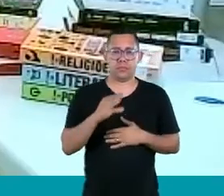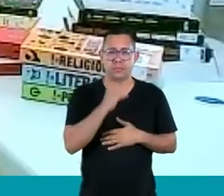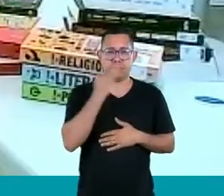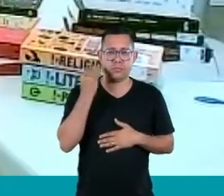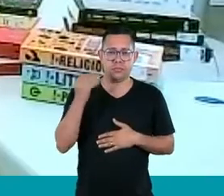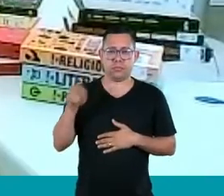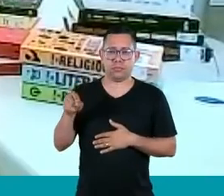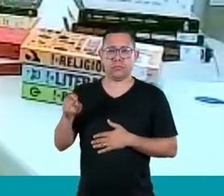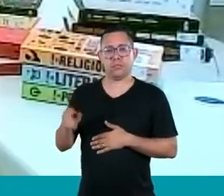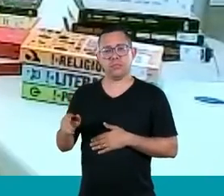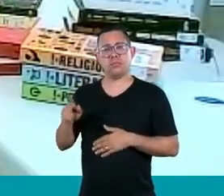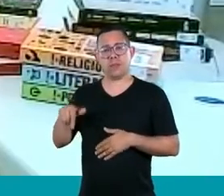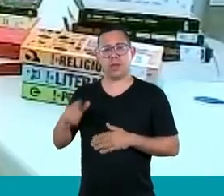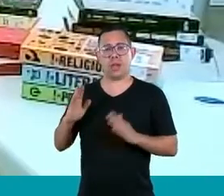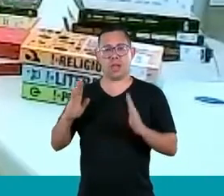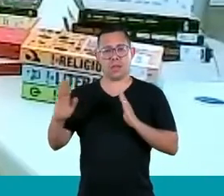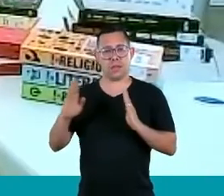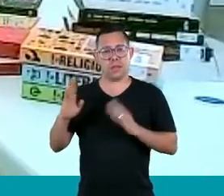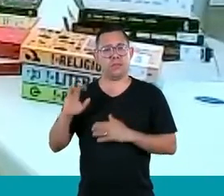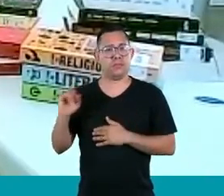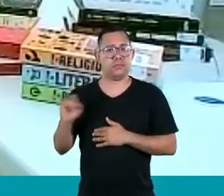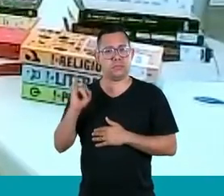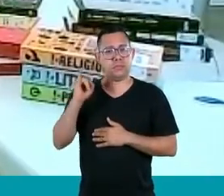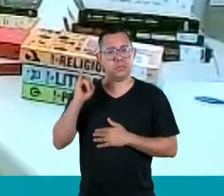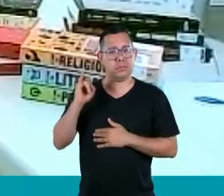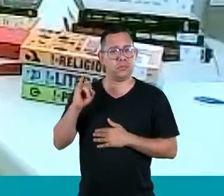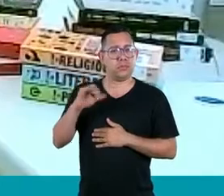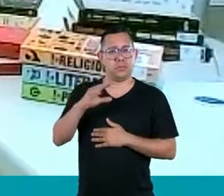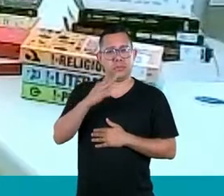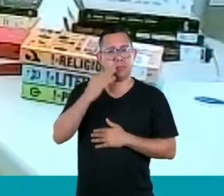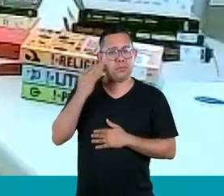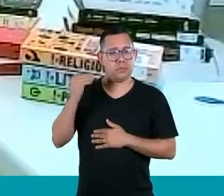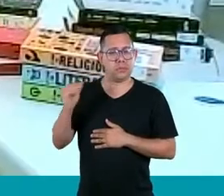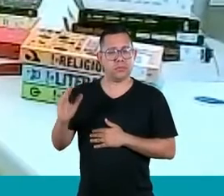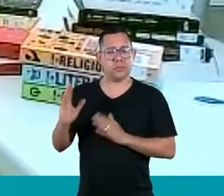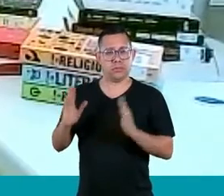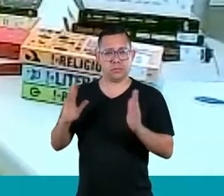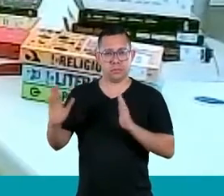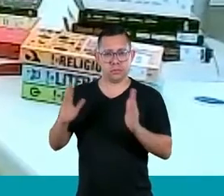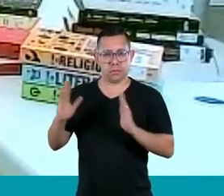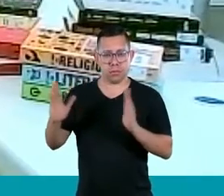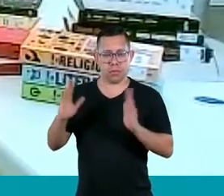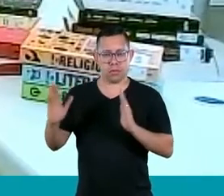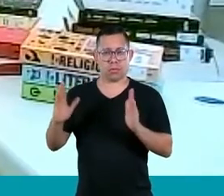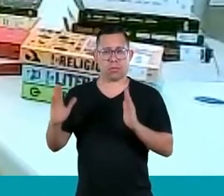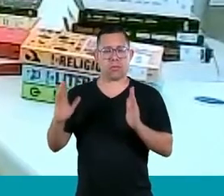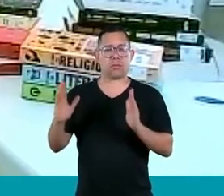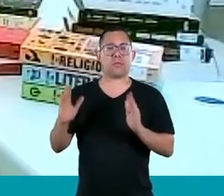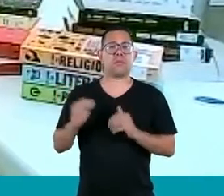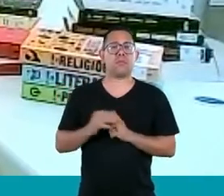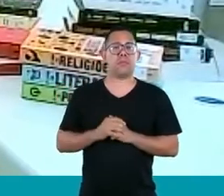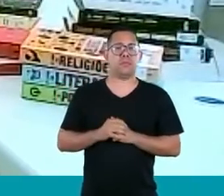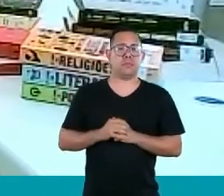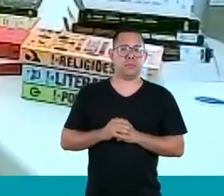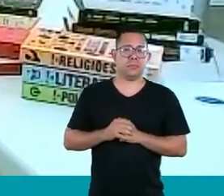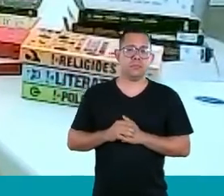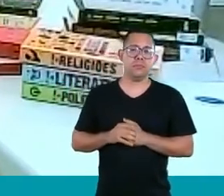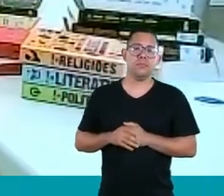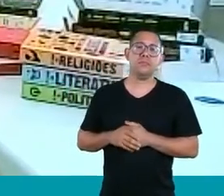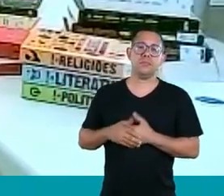muito importante na vida de um sujeito. É na adolescência que muitos desses estudantes, aqueles que